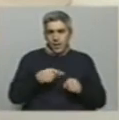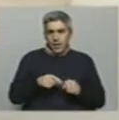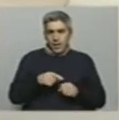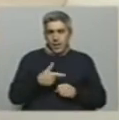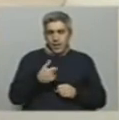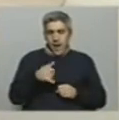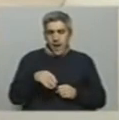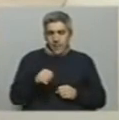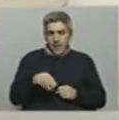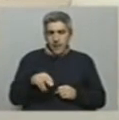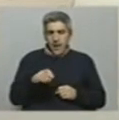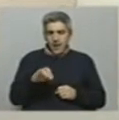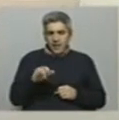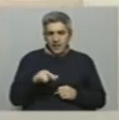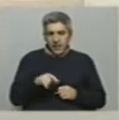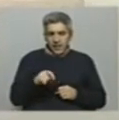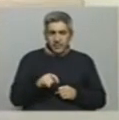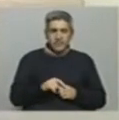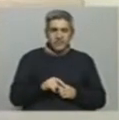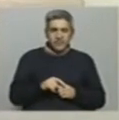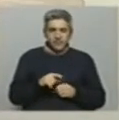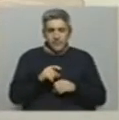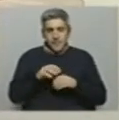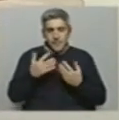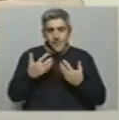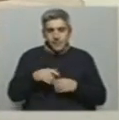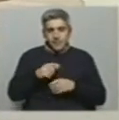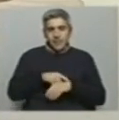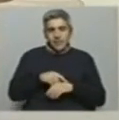é a Time Machine. Pronto, é a máquina do tempo